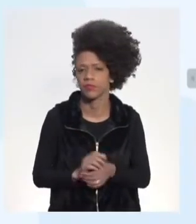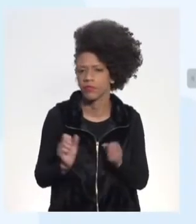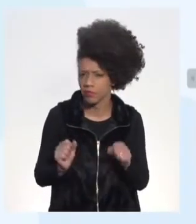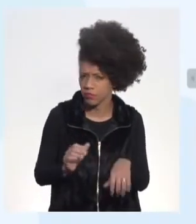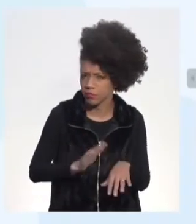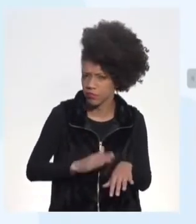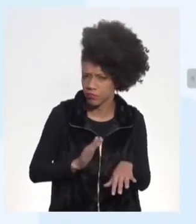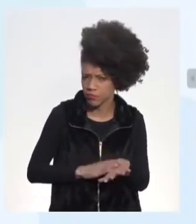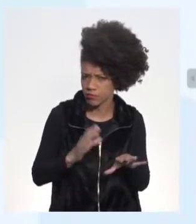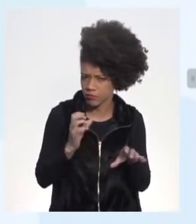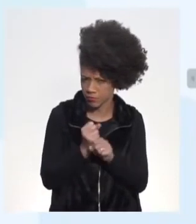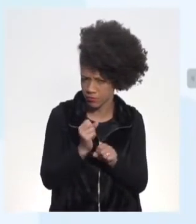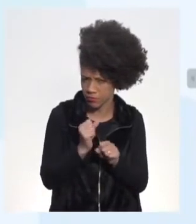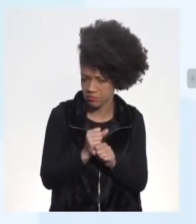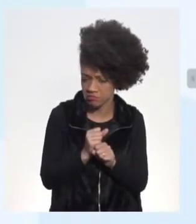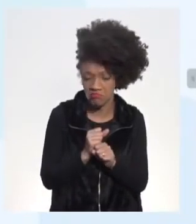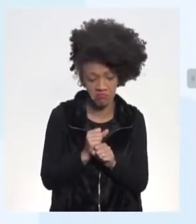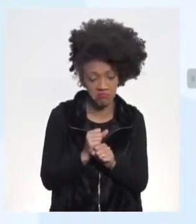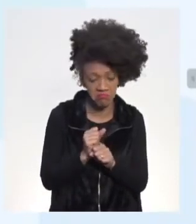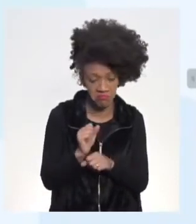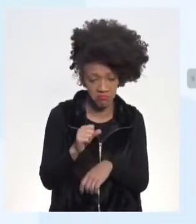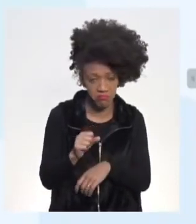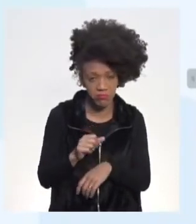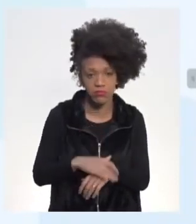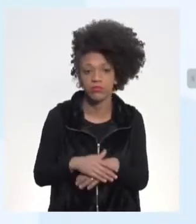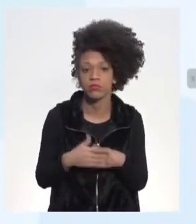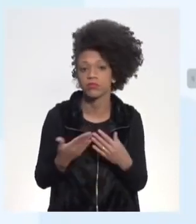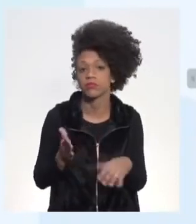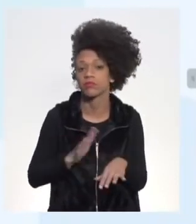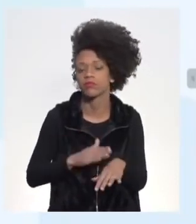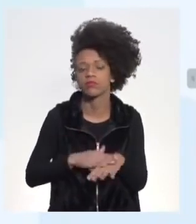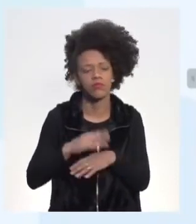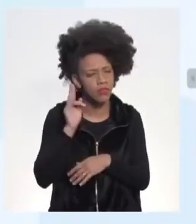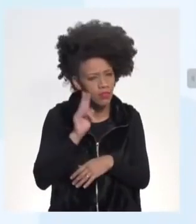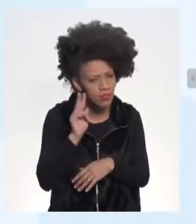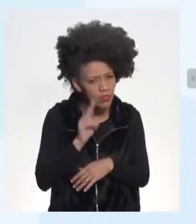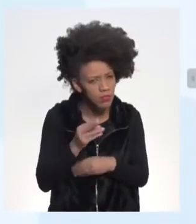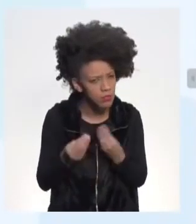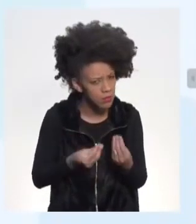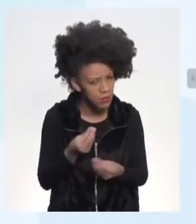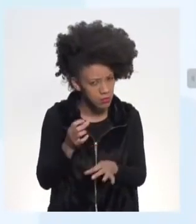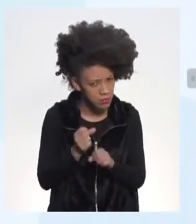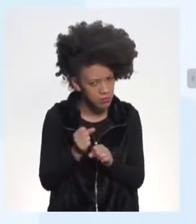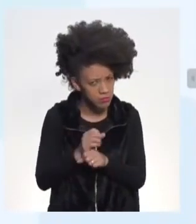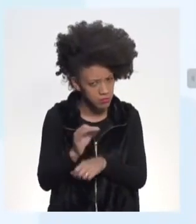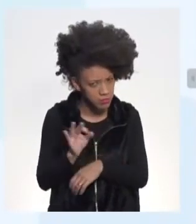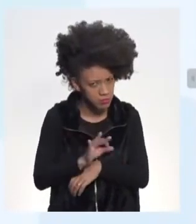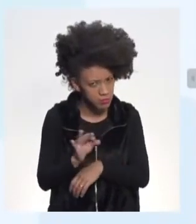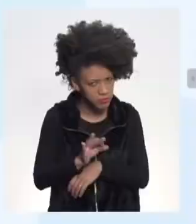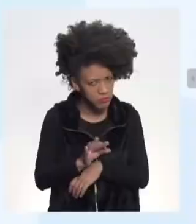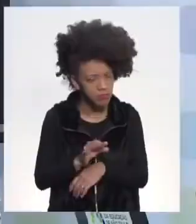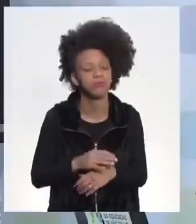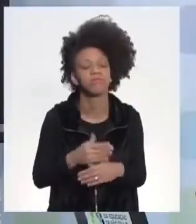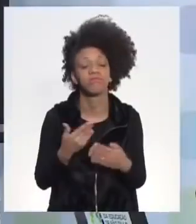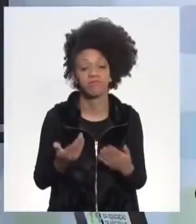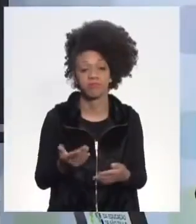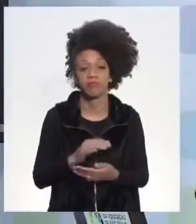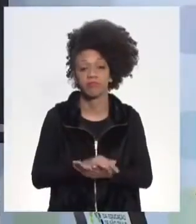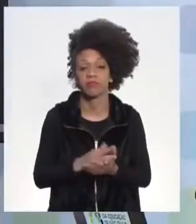fazer o cálculo dessa forma? Posso. Então, eu vou fazer... Lembra como a gente calcula a porcentagem? Posso fazer direto